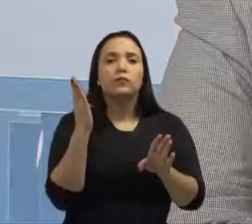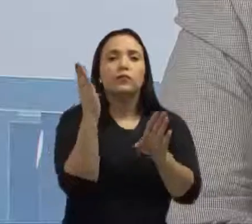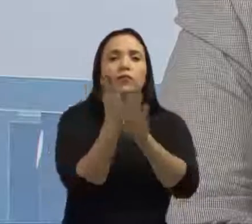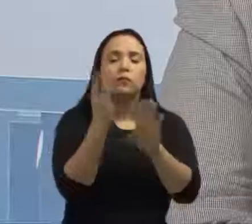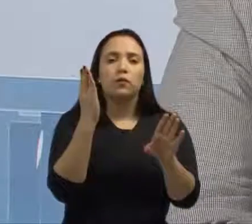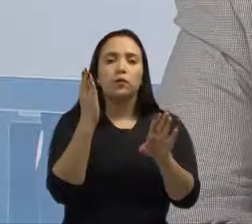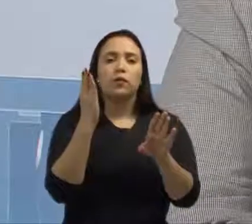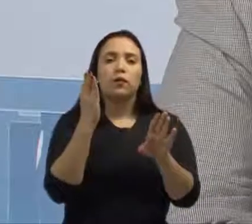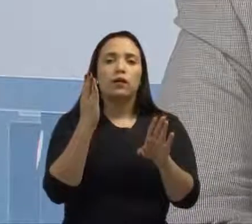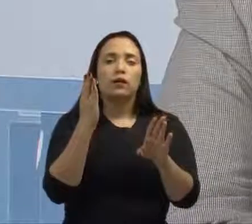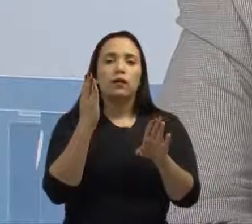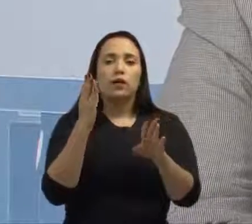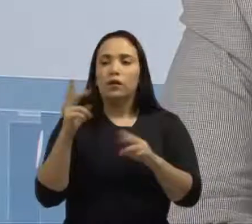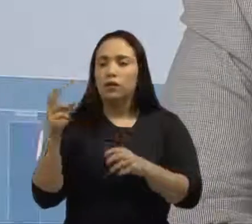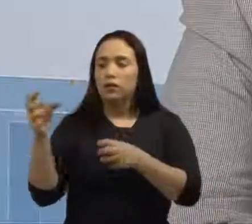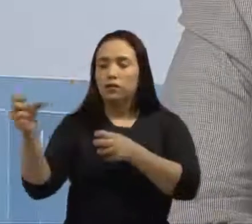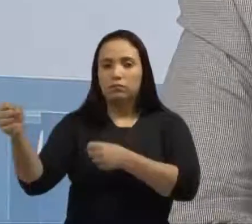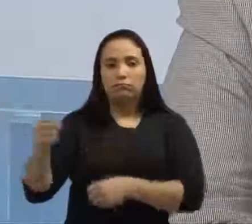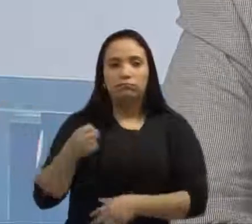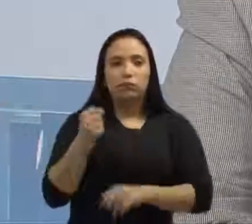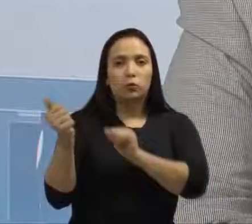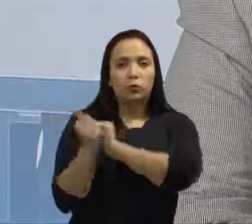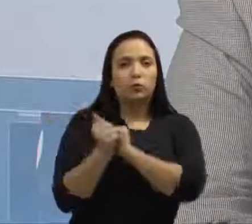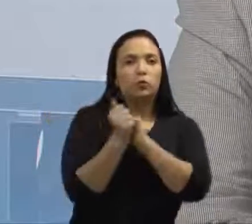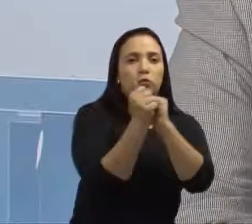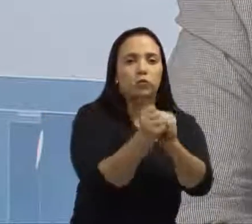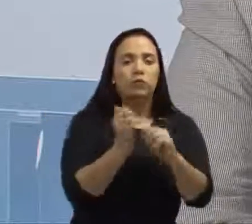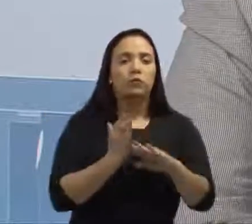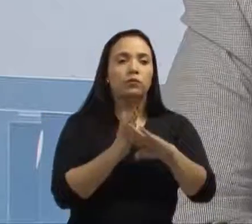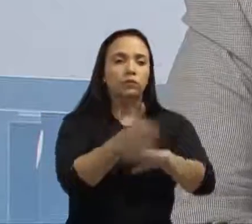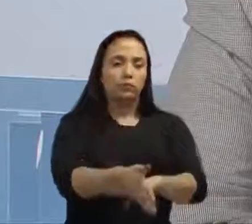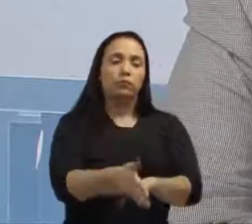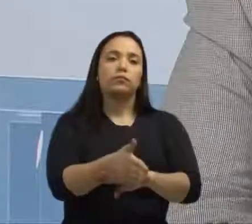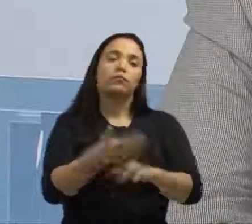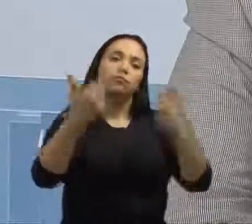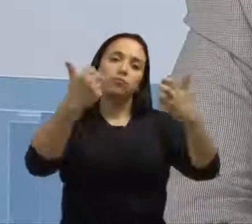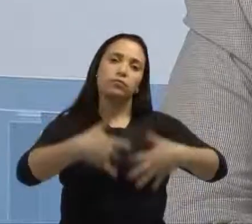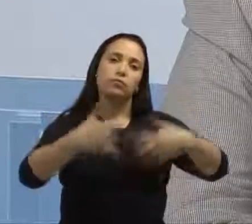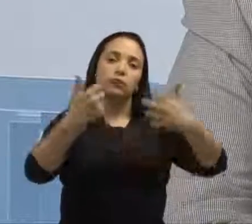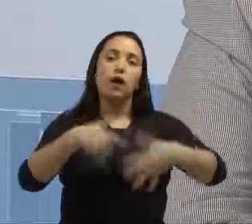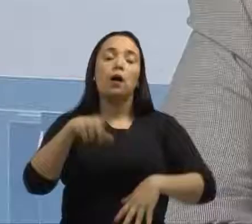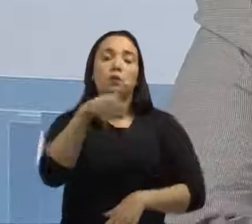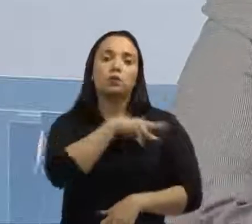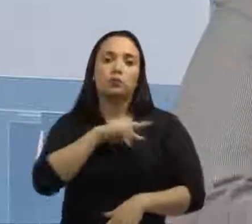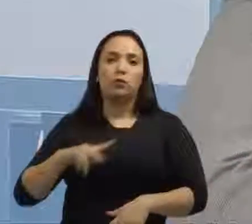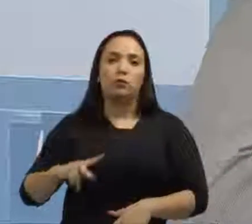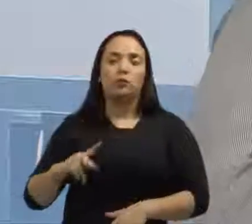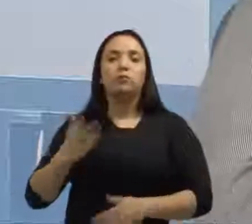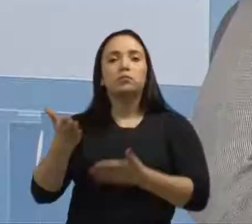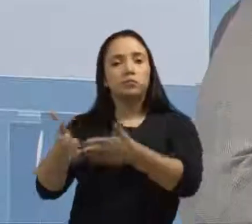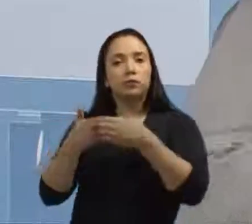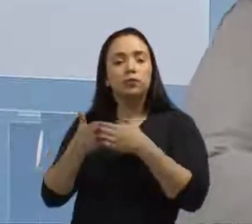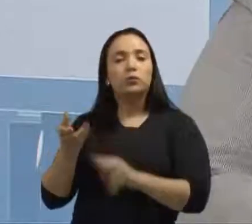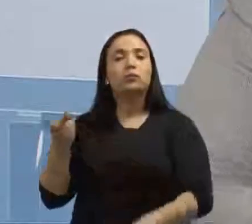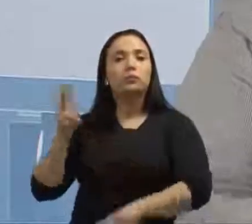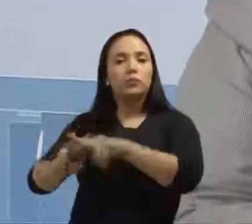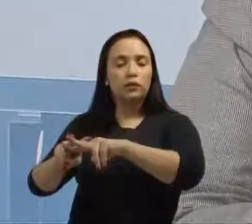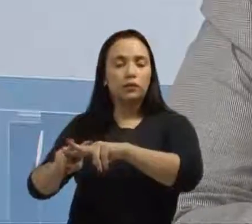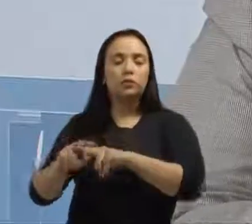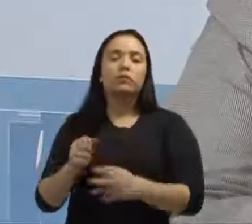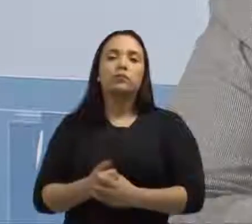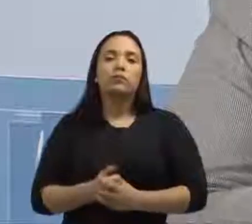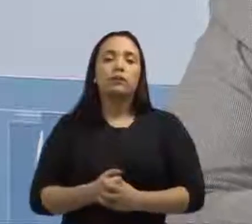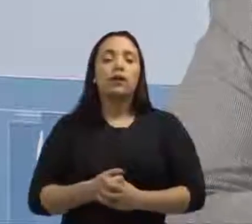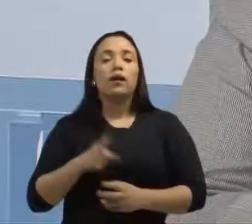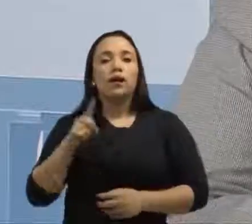conta daquela proibição da condução coercitiva. Aí, como ele não foi produzido coercitivamente, o Ministério Público pediu a prisão.